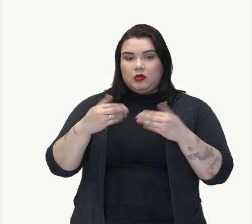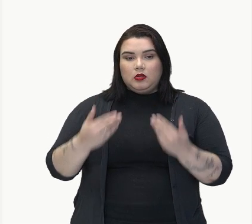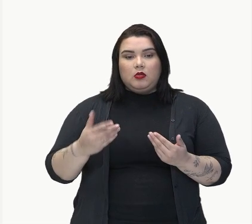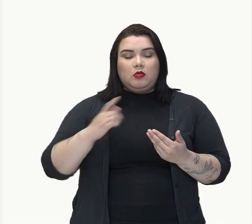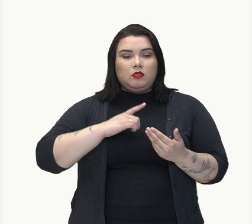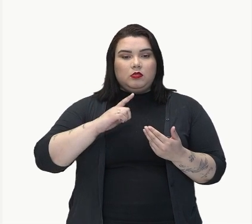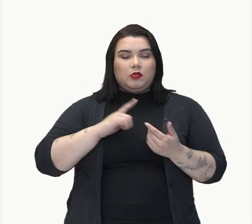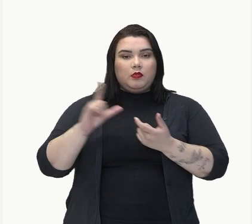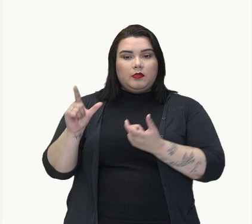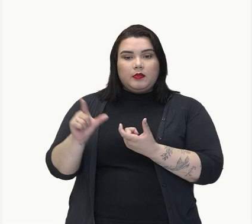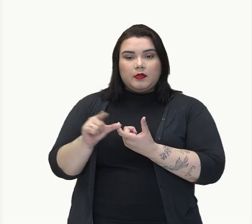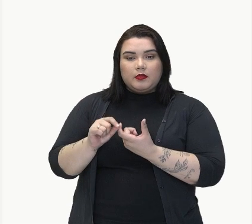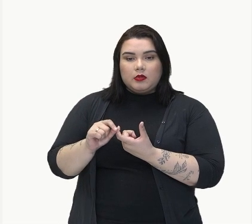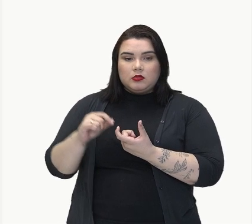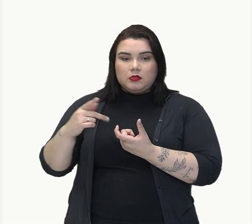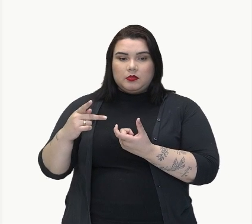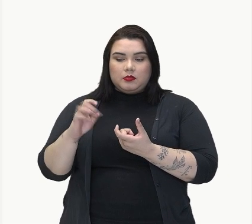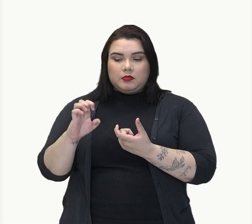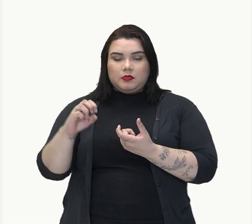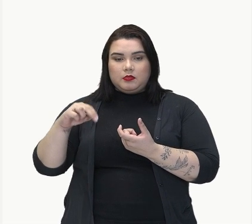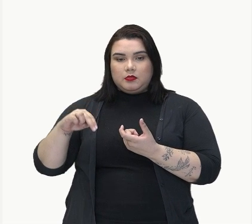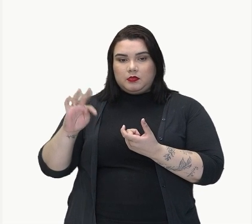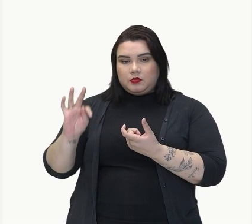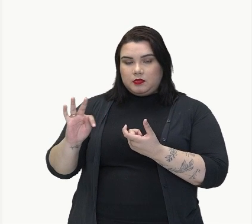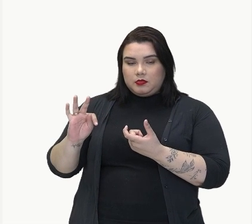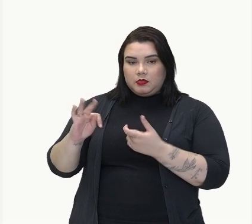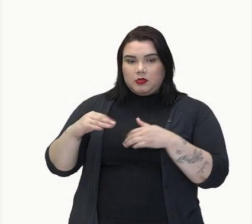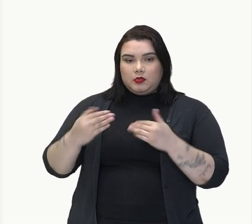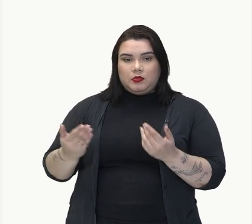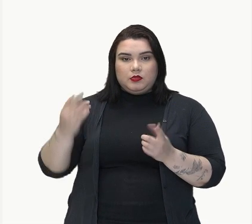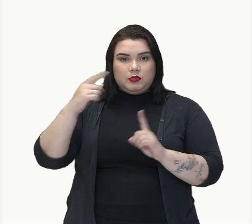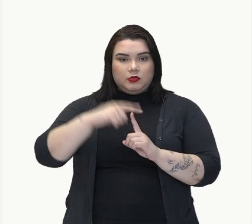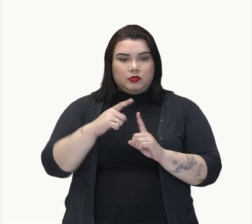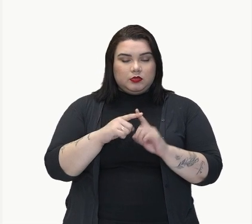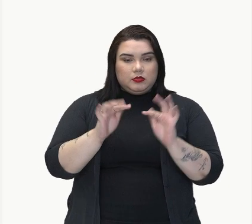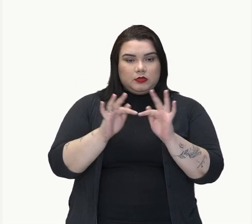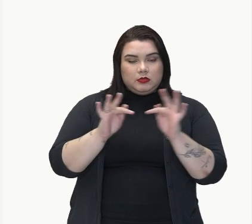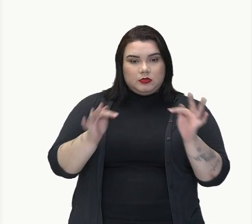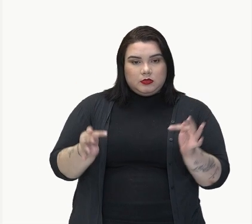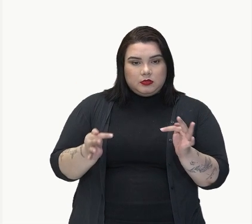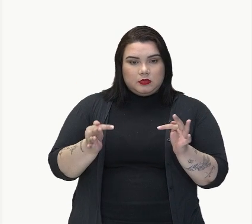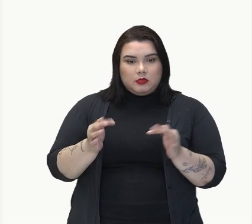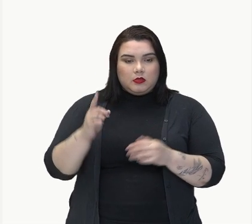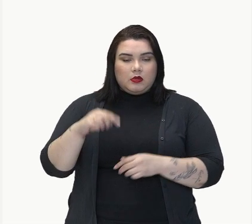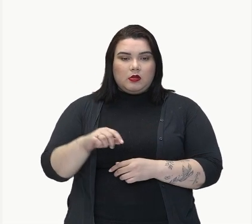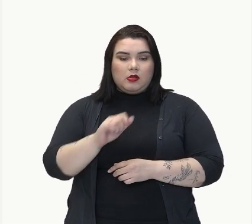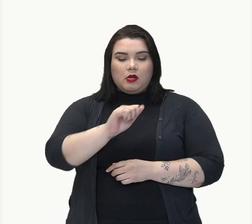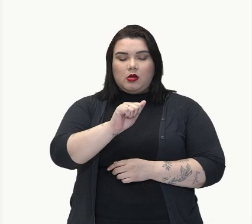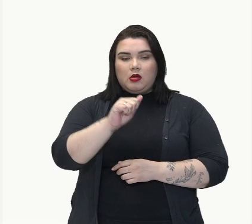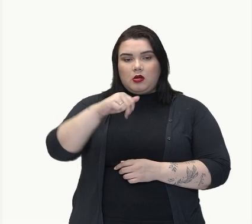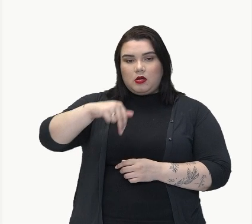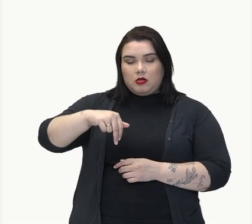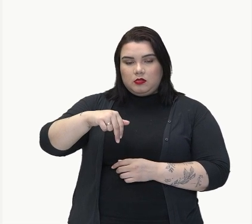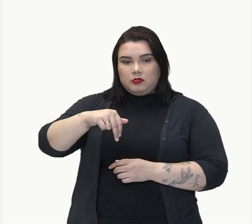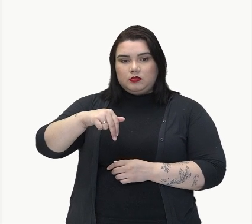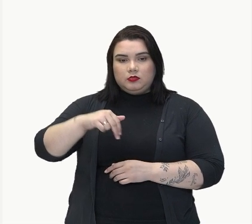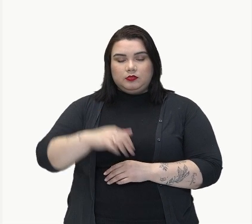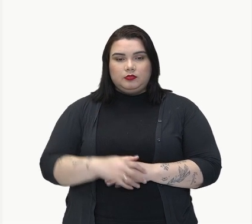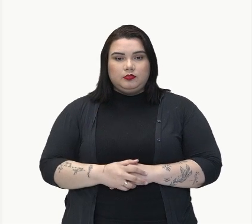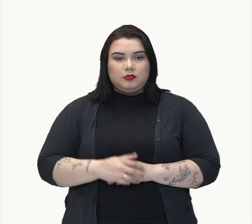olha. Como só tenho ligações simples, é o AN. Como